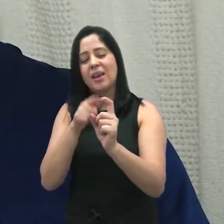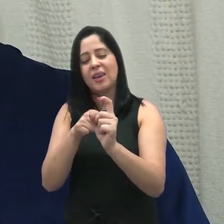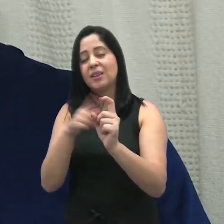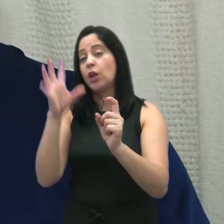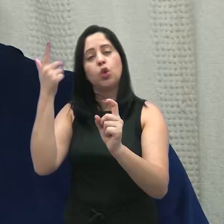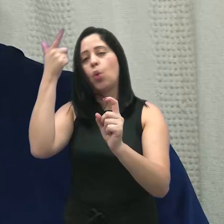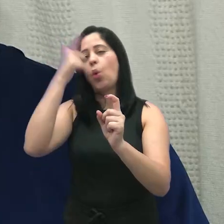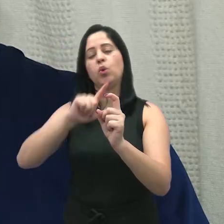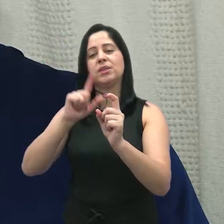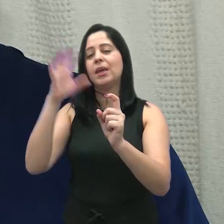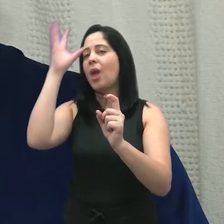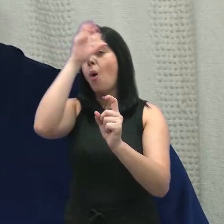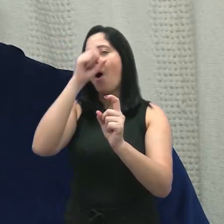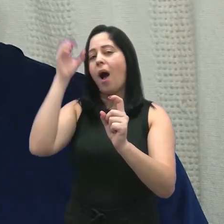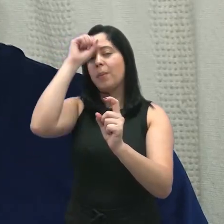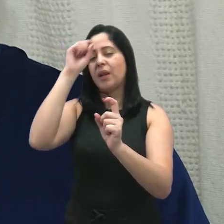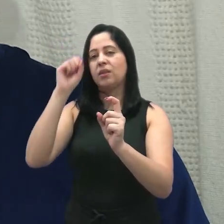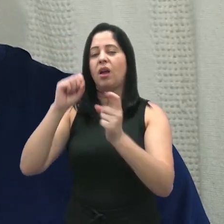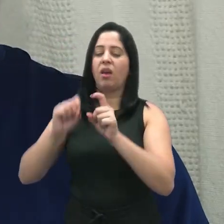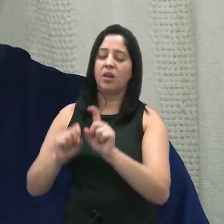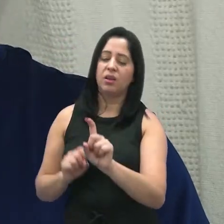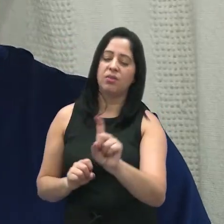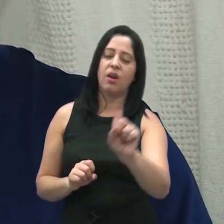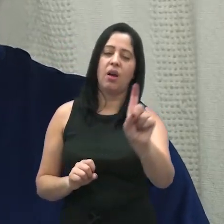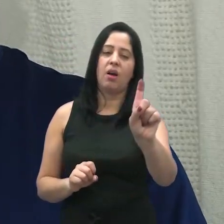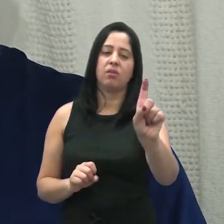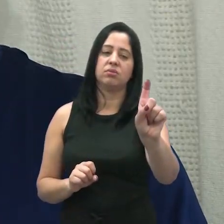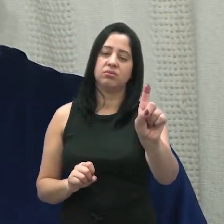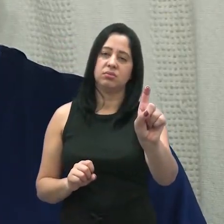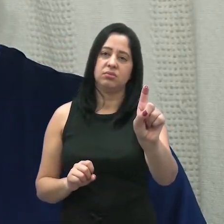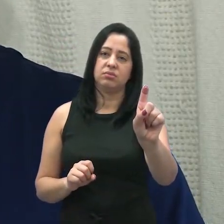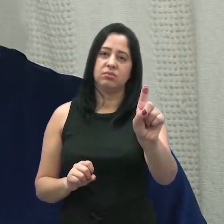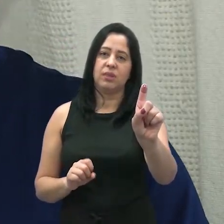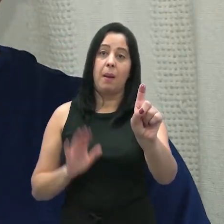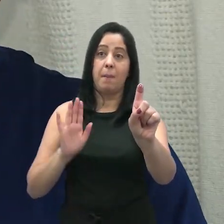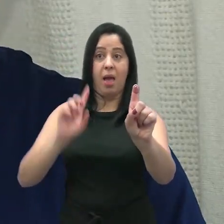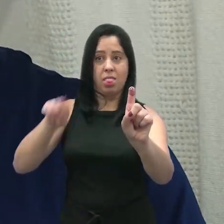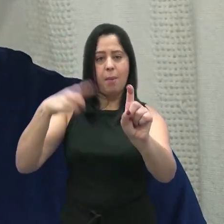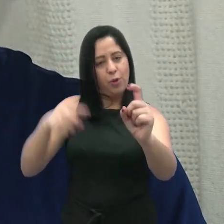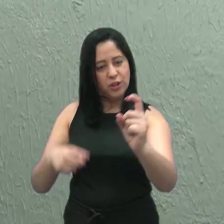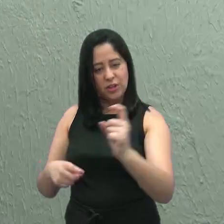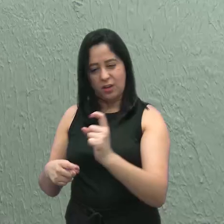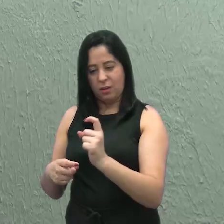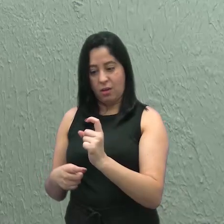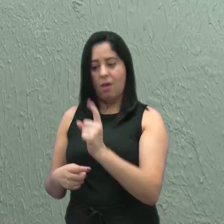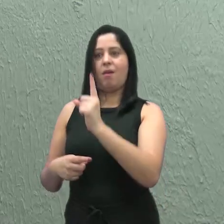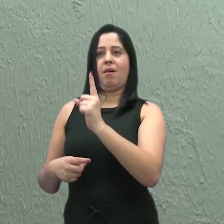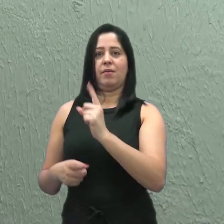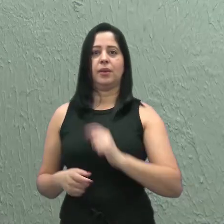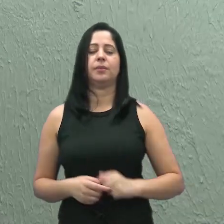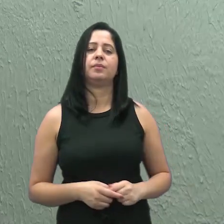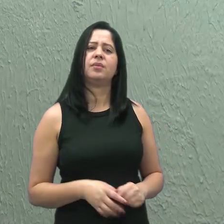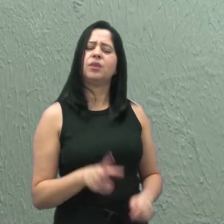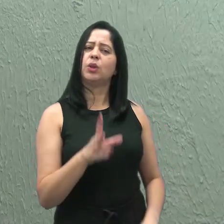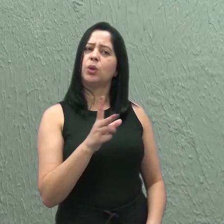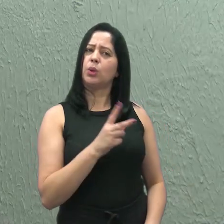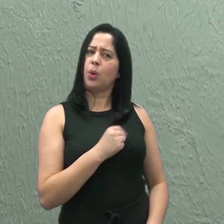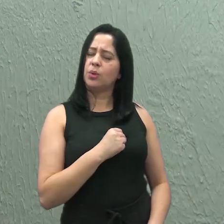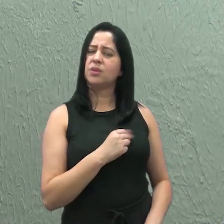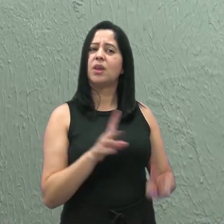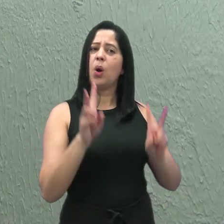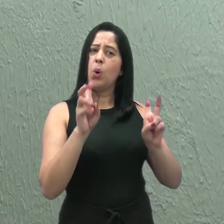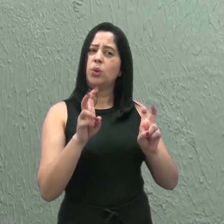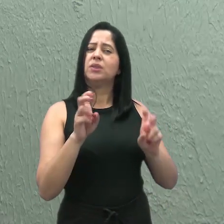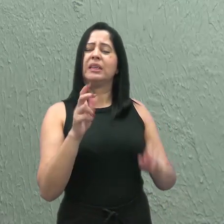ele não consegue absorver. Então ele volta para vir no futuro, porque ele não está preparado. É uma questão muito